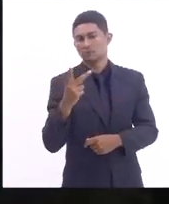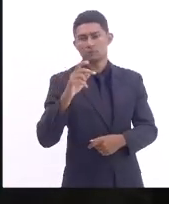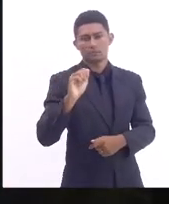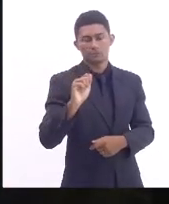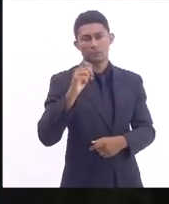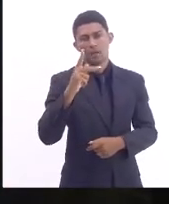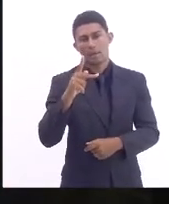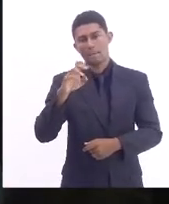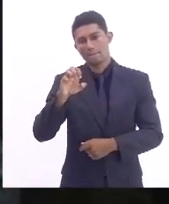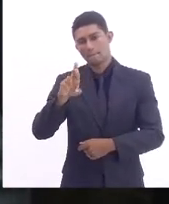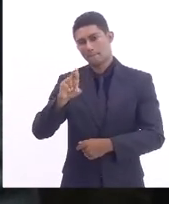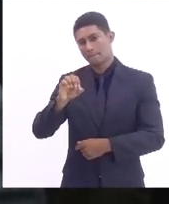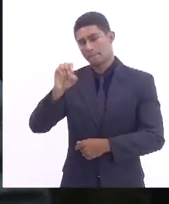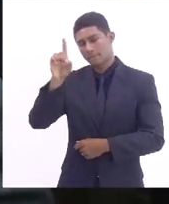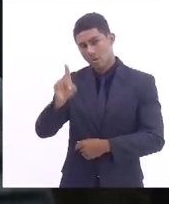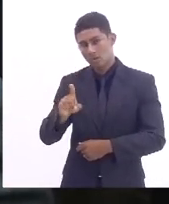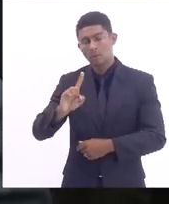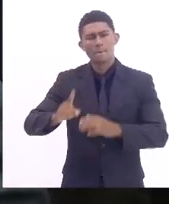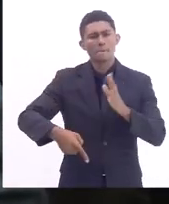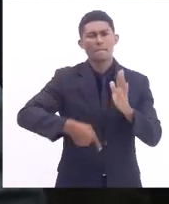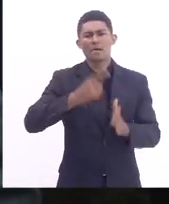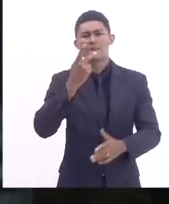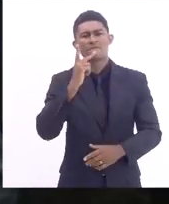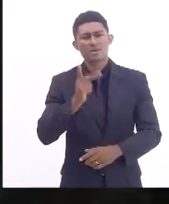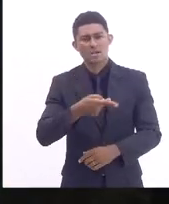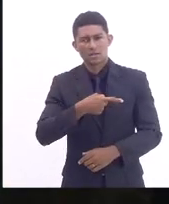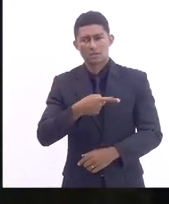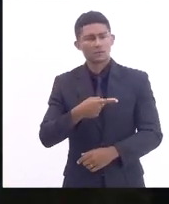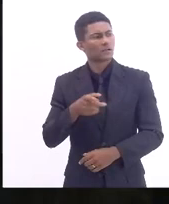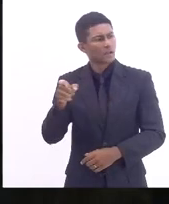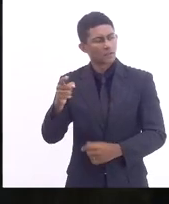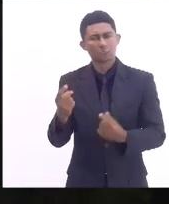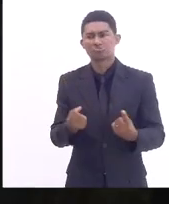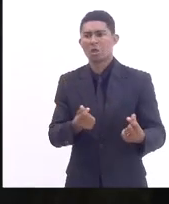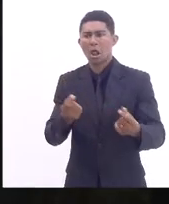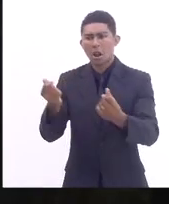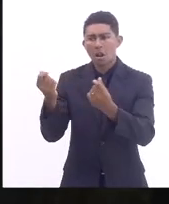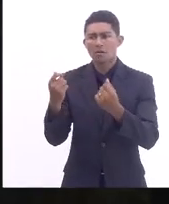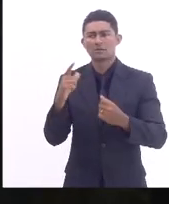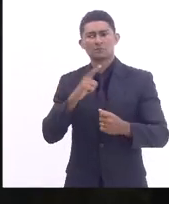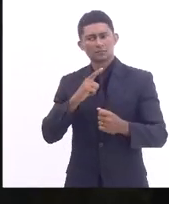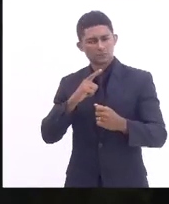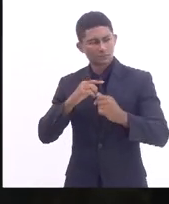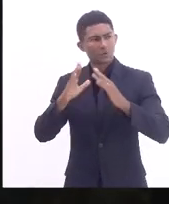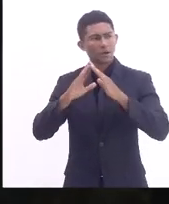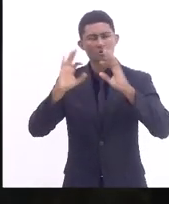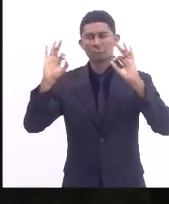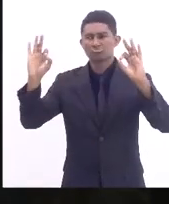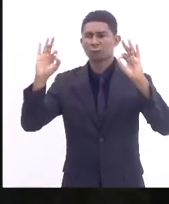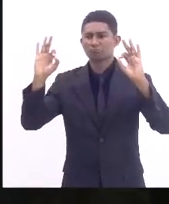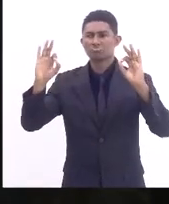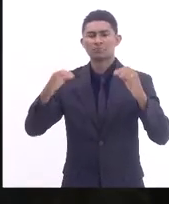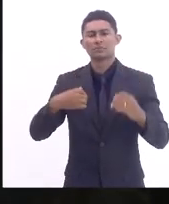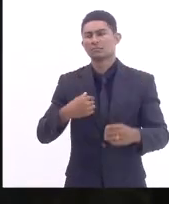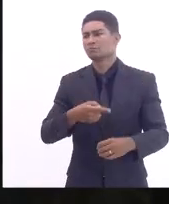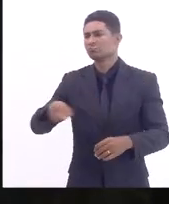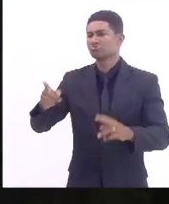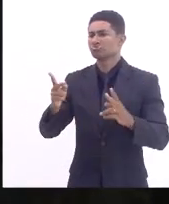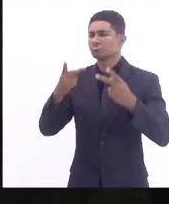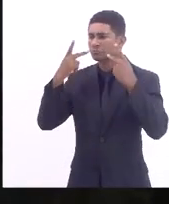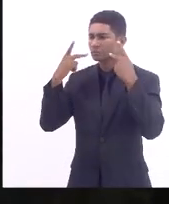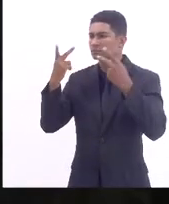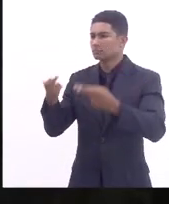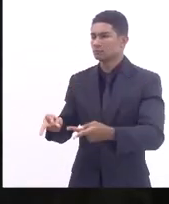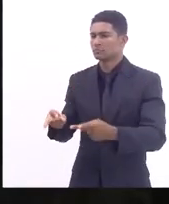uma constante Nossa pela primeira vez que me falaram dorigindo disseram Poli ganhou tanto dinheiro que tem uma mansão aí eu fui a emoção do cara